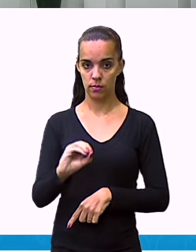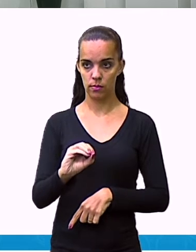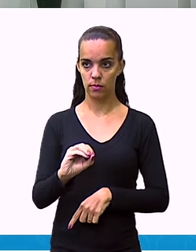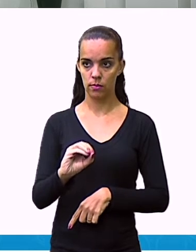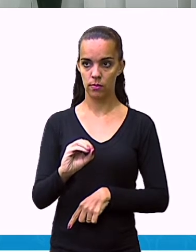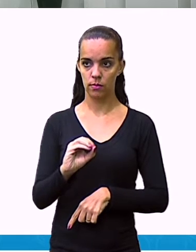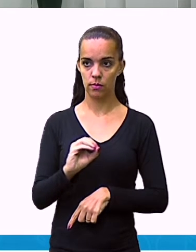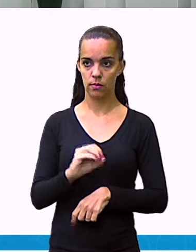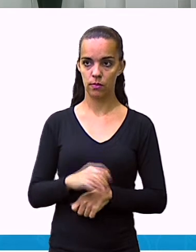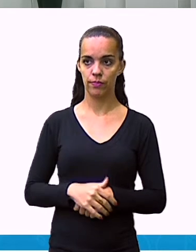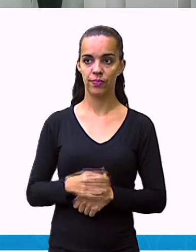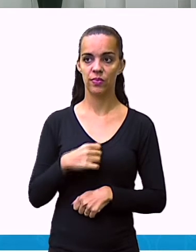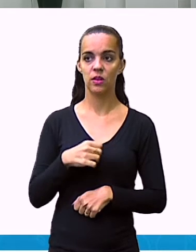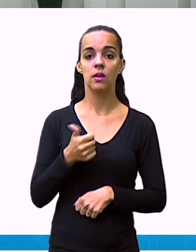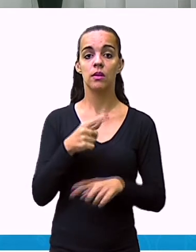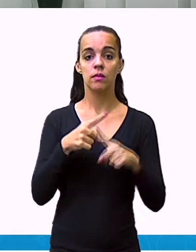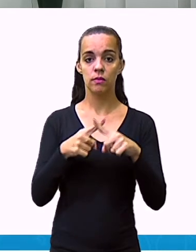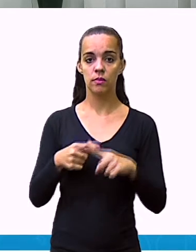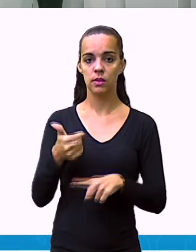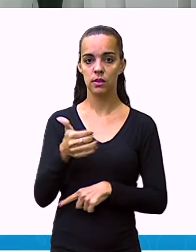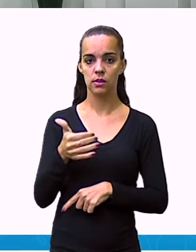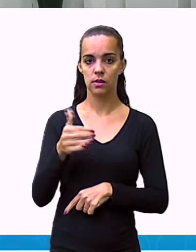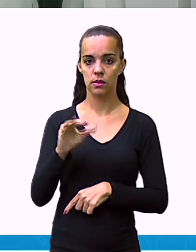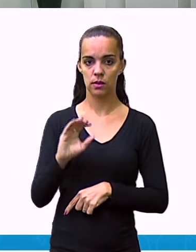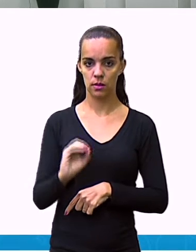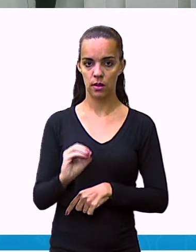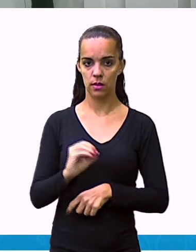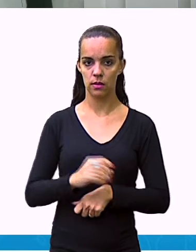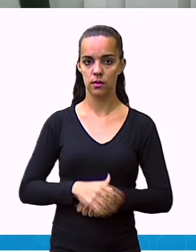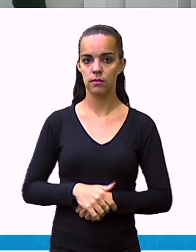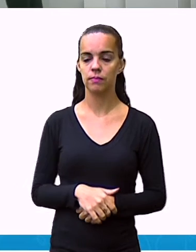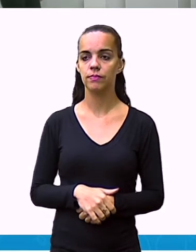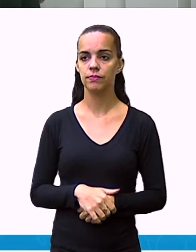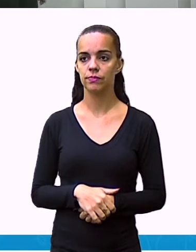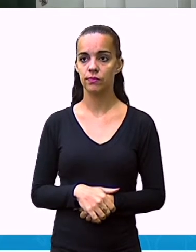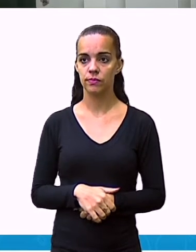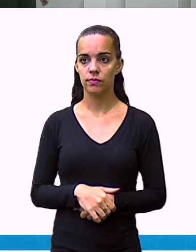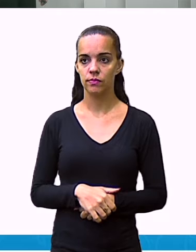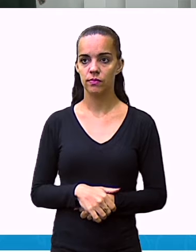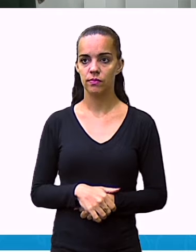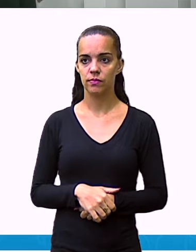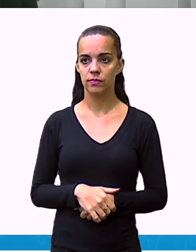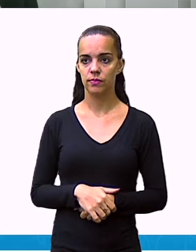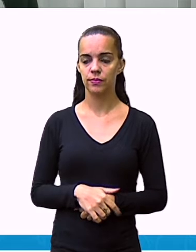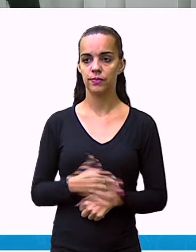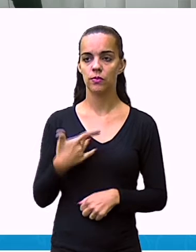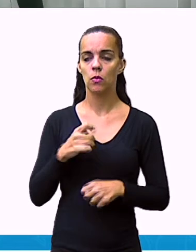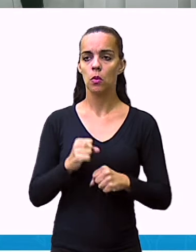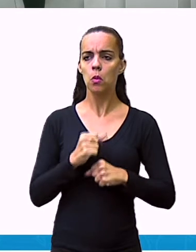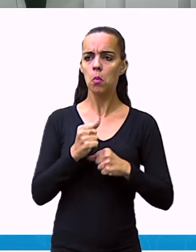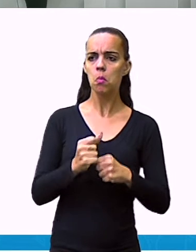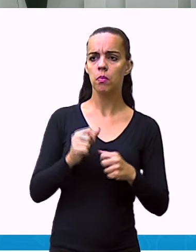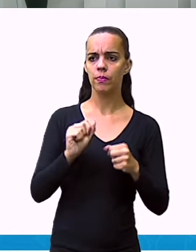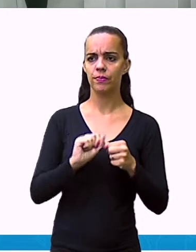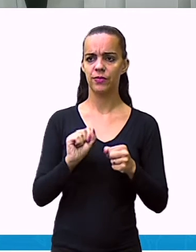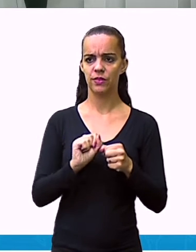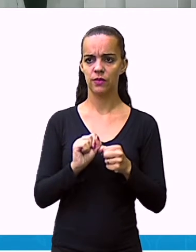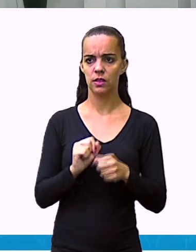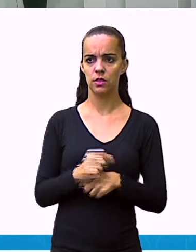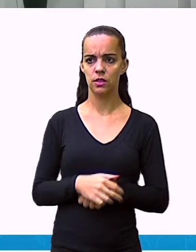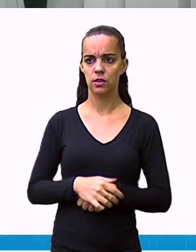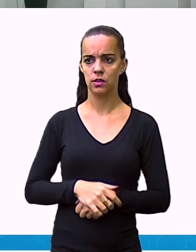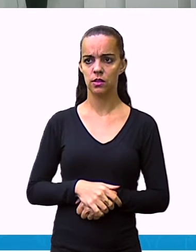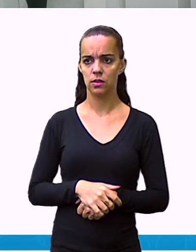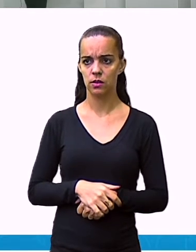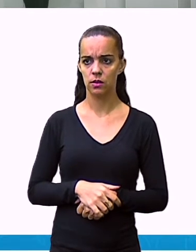e aqui também eu vou multiplicar por 10 bom então eu posso fazer eu posso caminhar